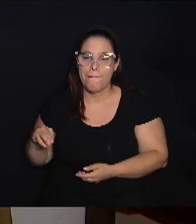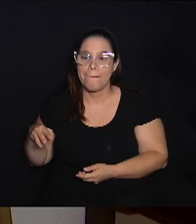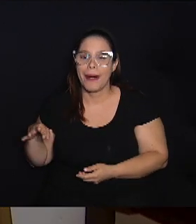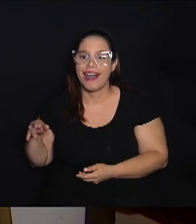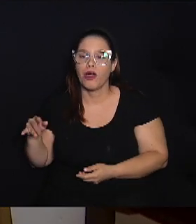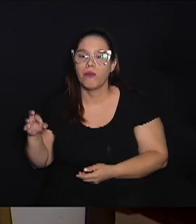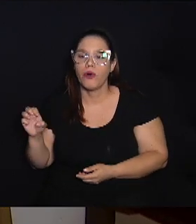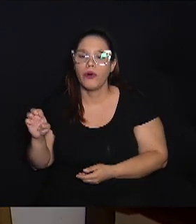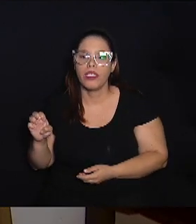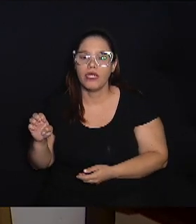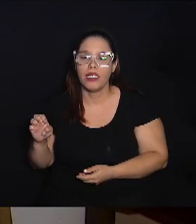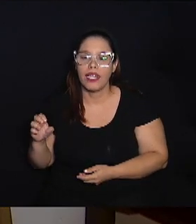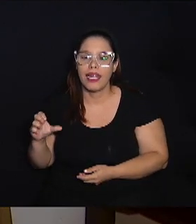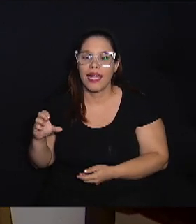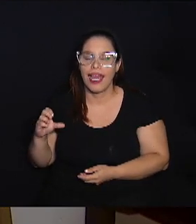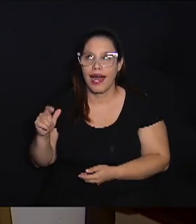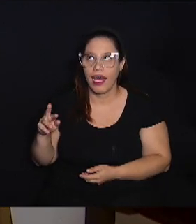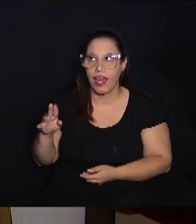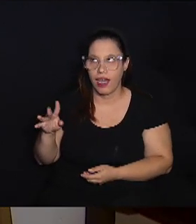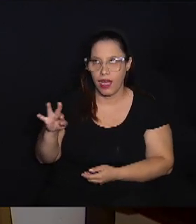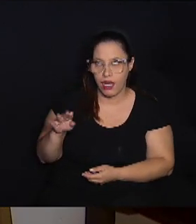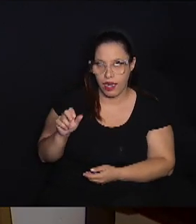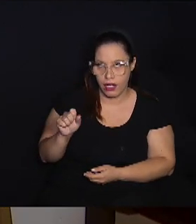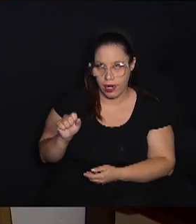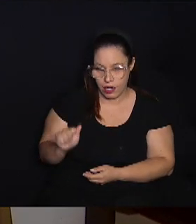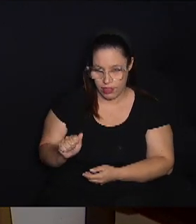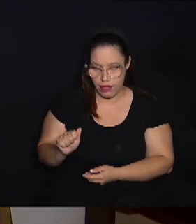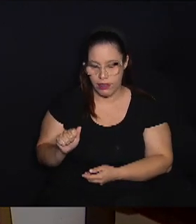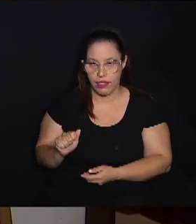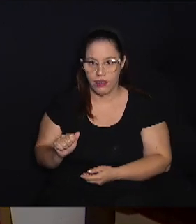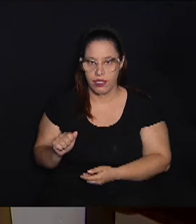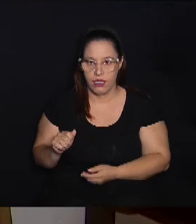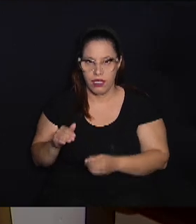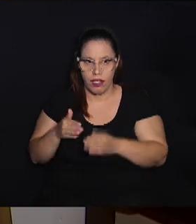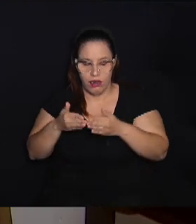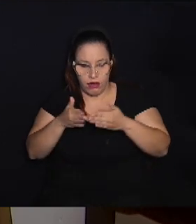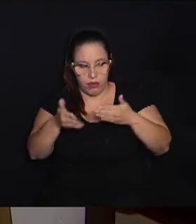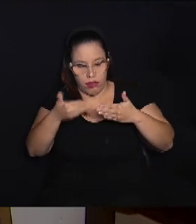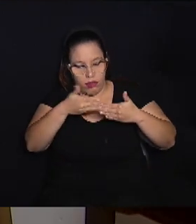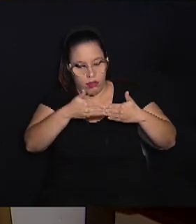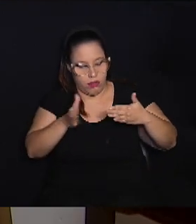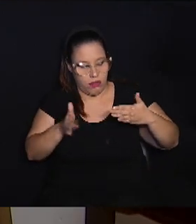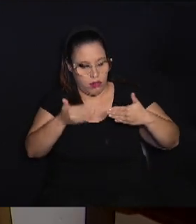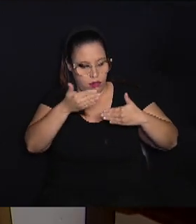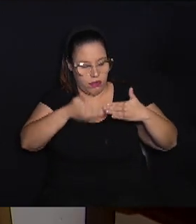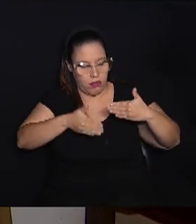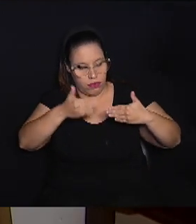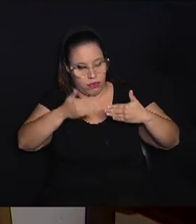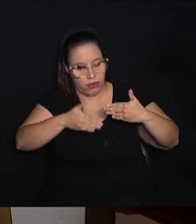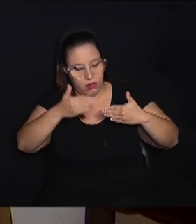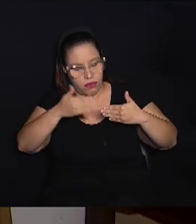Itália. A parte, né, da frente, bem à frente, o frontal, vocês vão ver que tem